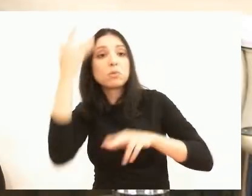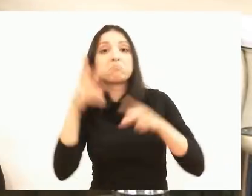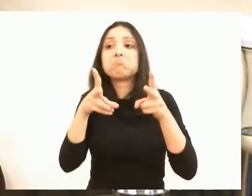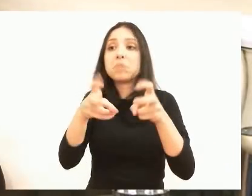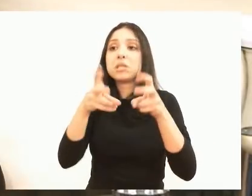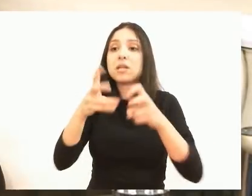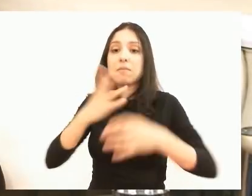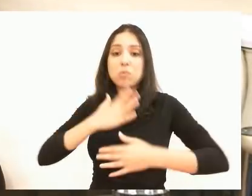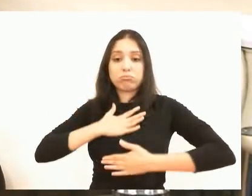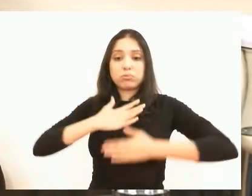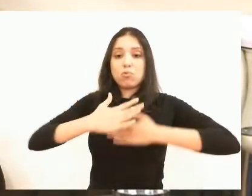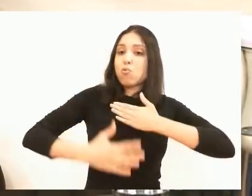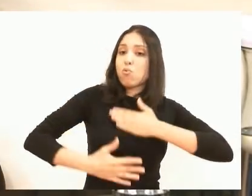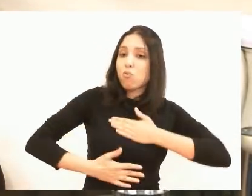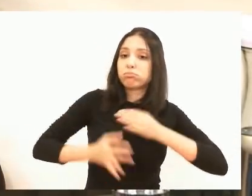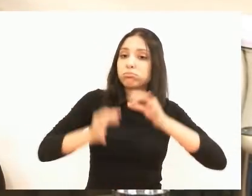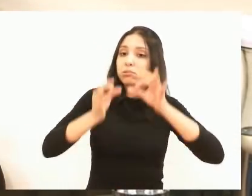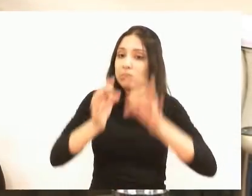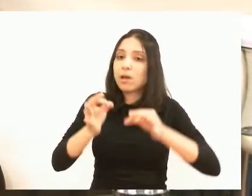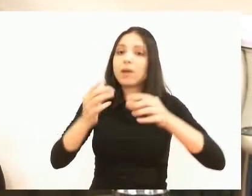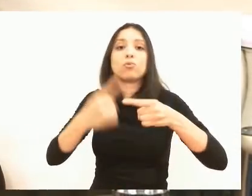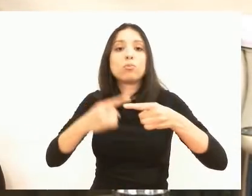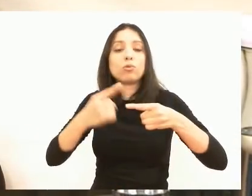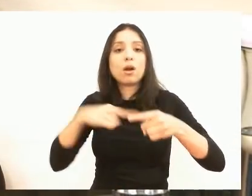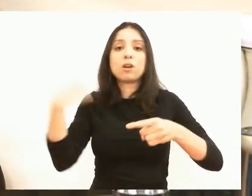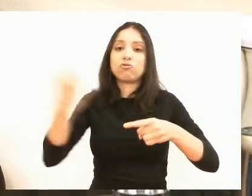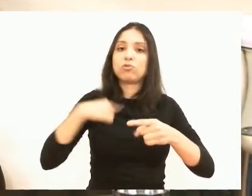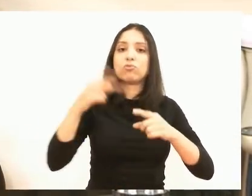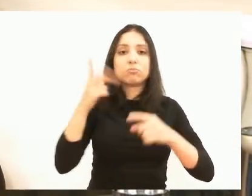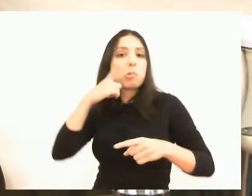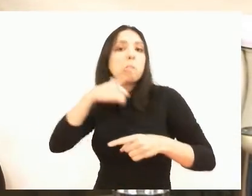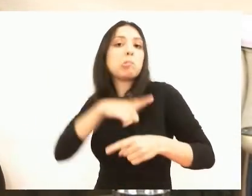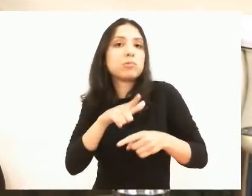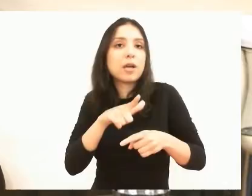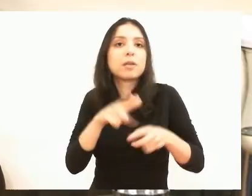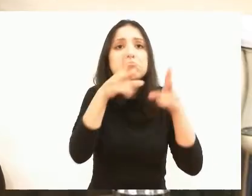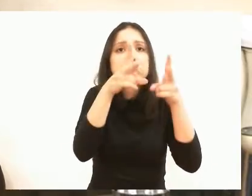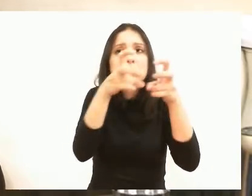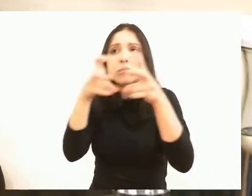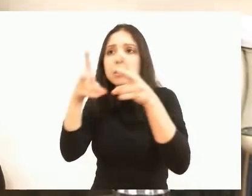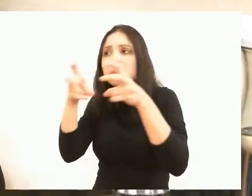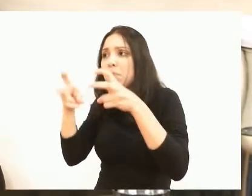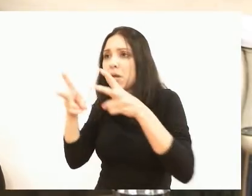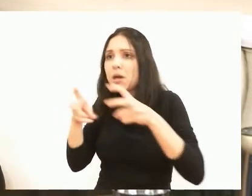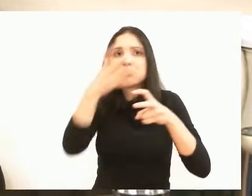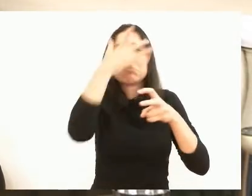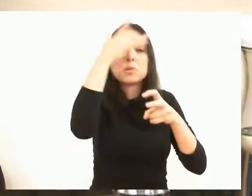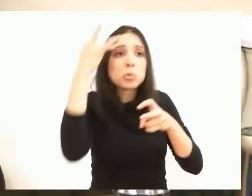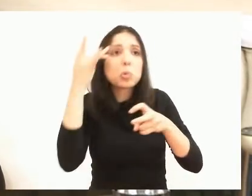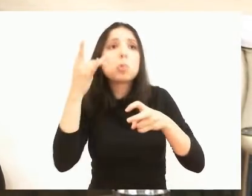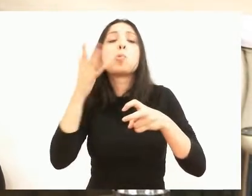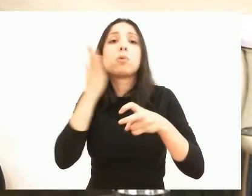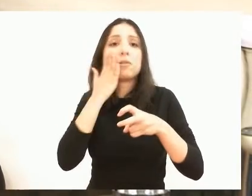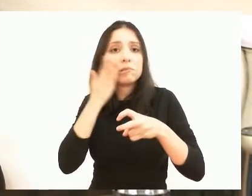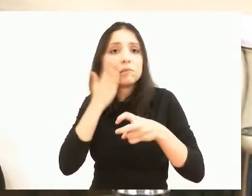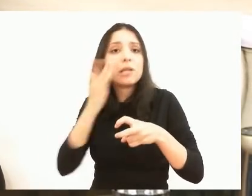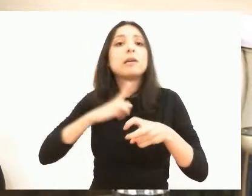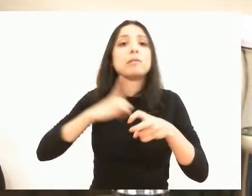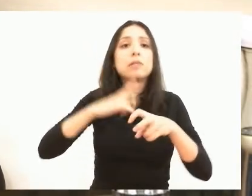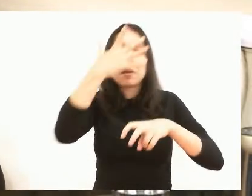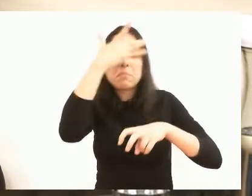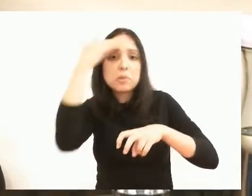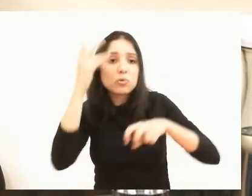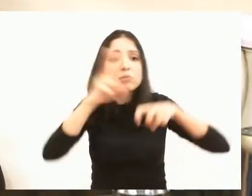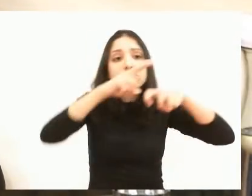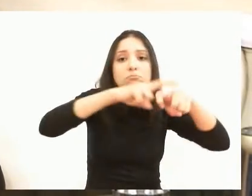muito adequado porque a gente pode se ver eu consigo ver todo mundo consigo aqui em diálogo próximo